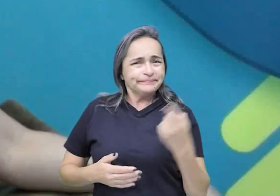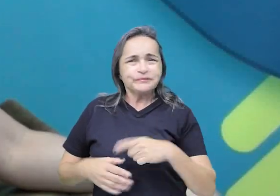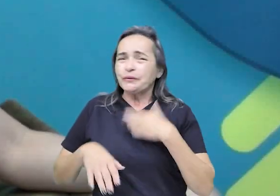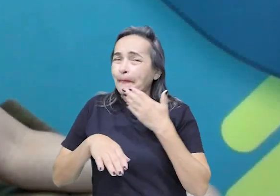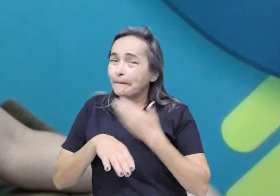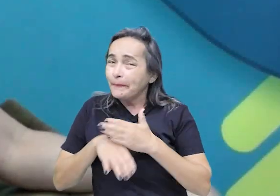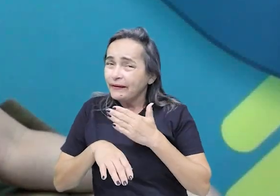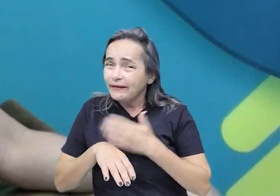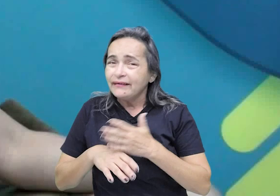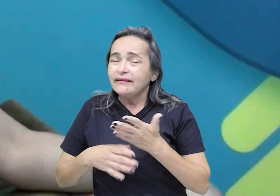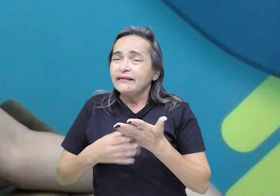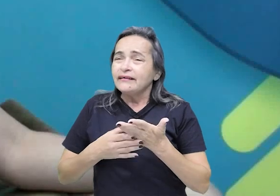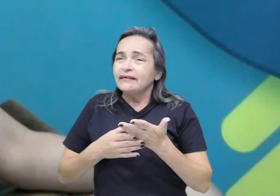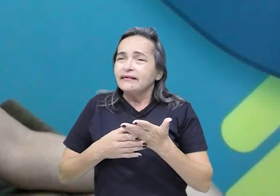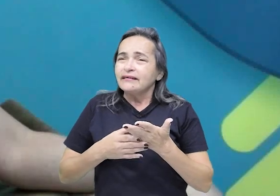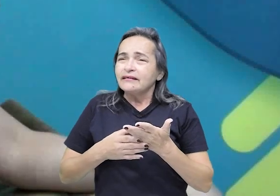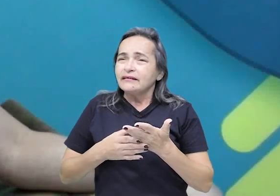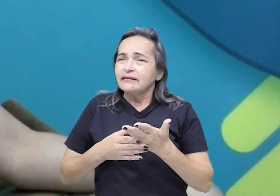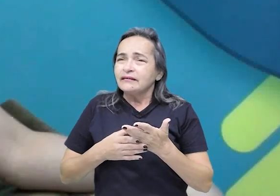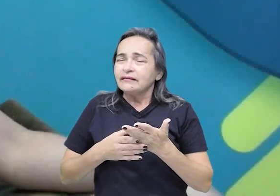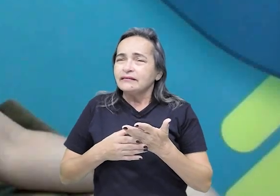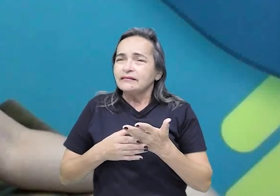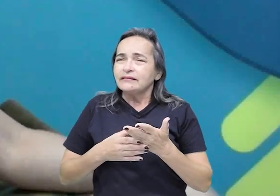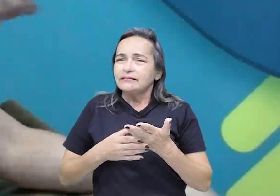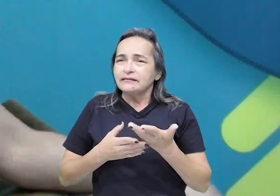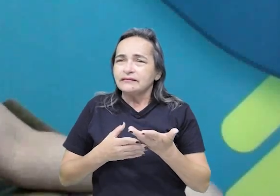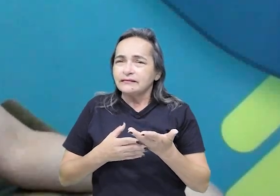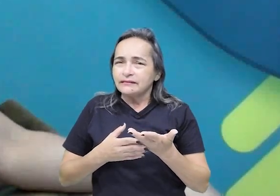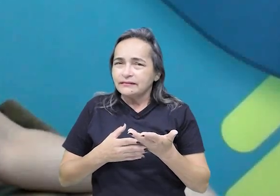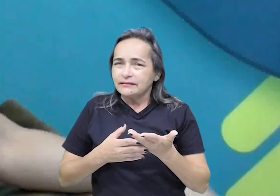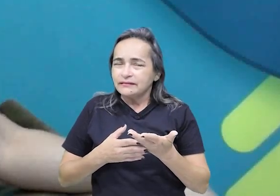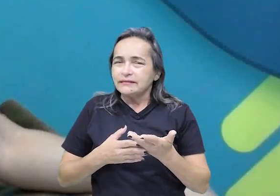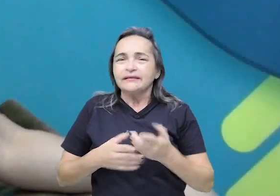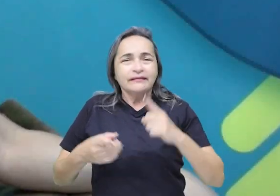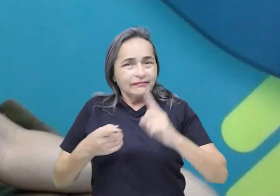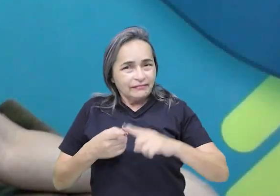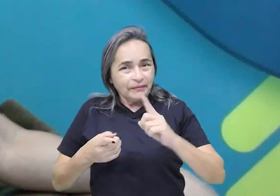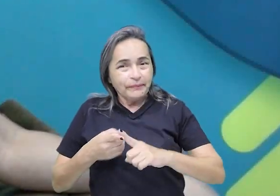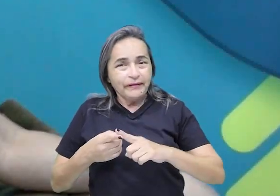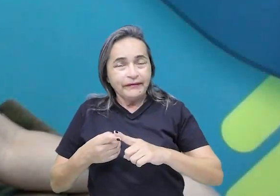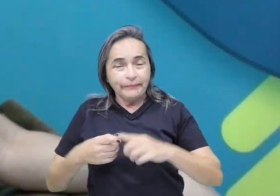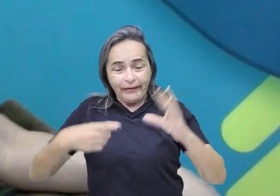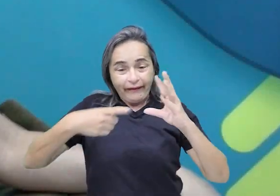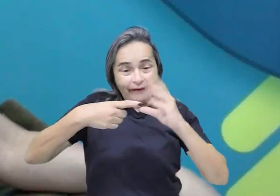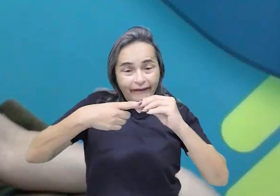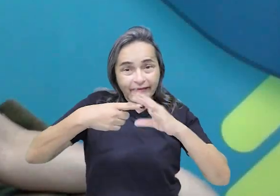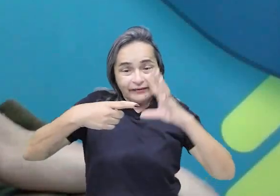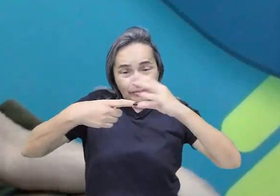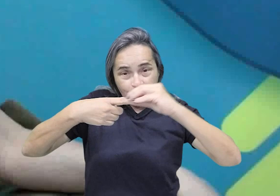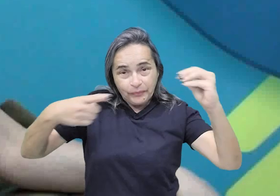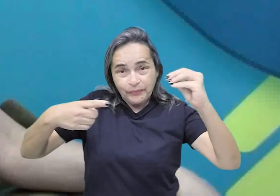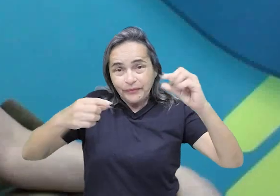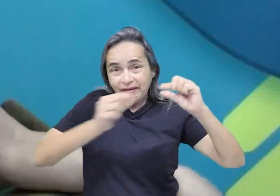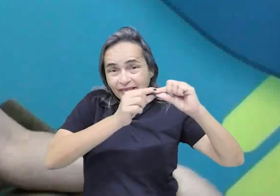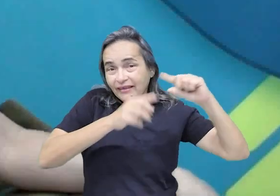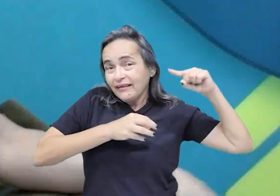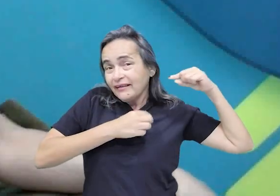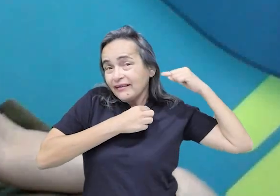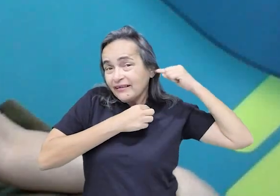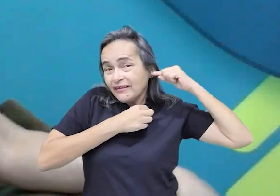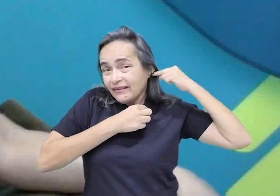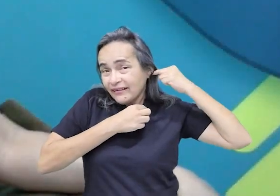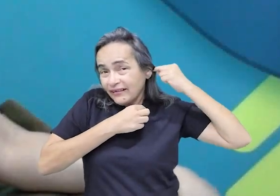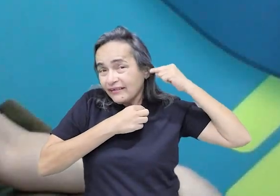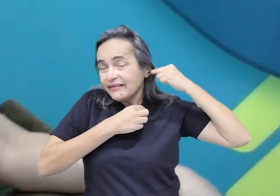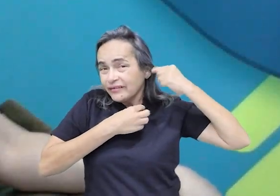muito interessante das pessoas, de não só usar o cotonete, mas tampa de caneta, né, por conta da sensação que a